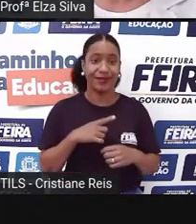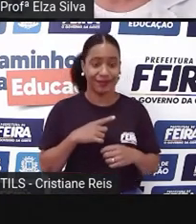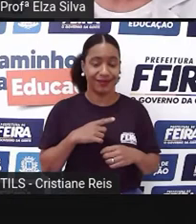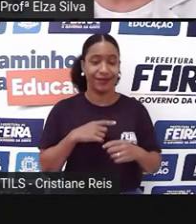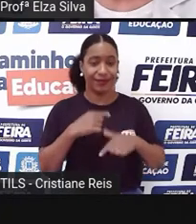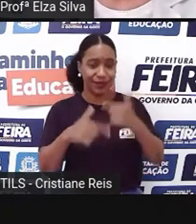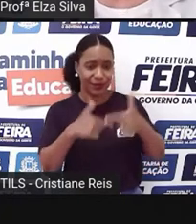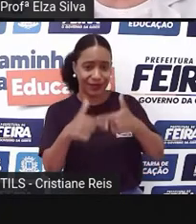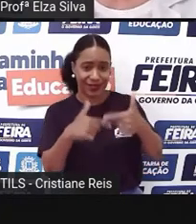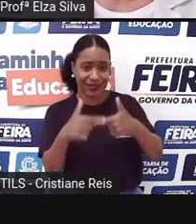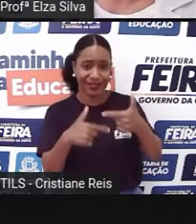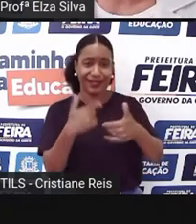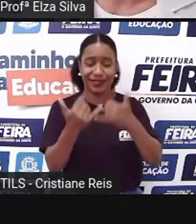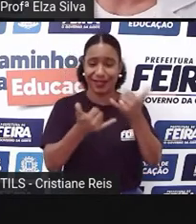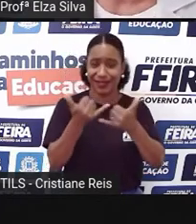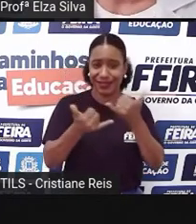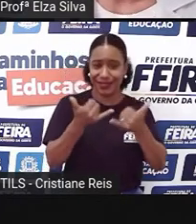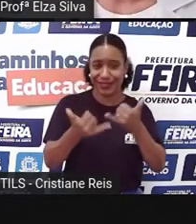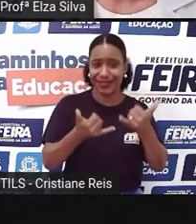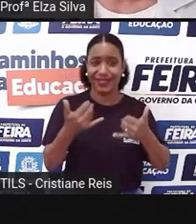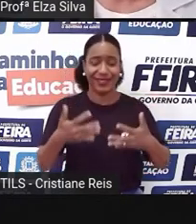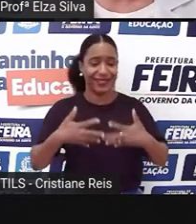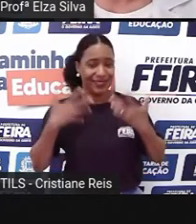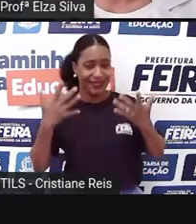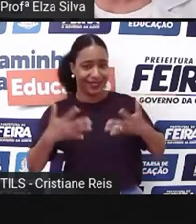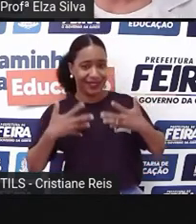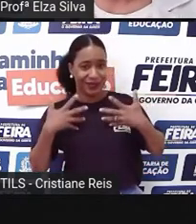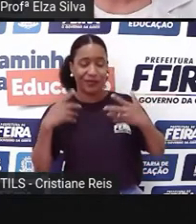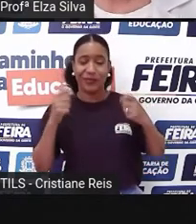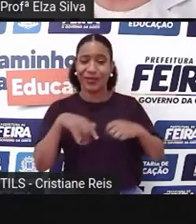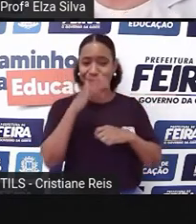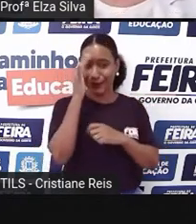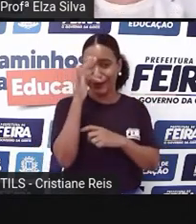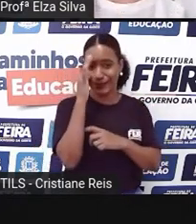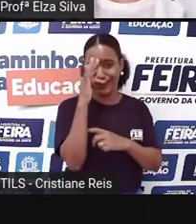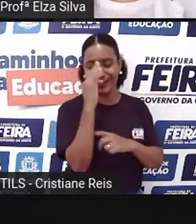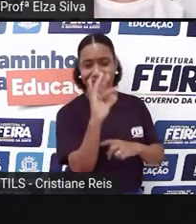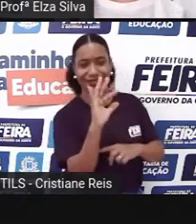ser um hobby, como, por exemplo, jardinagem,